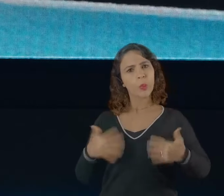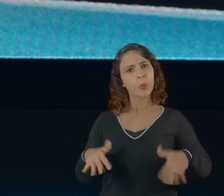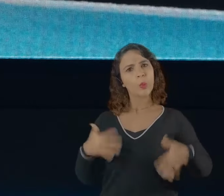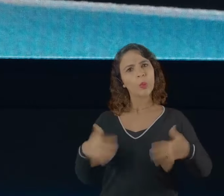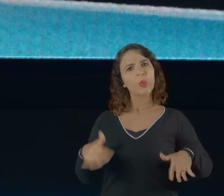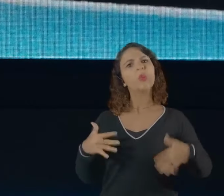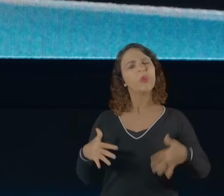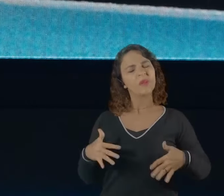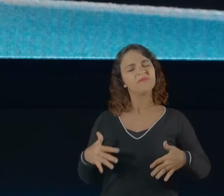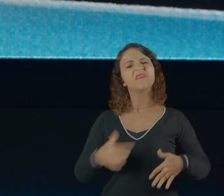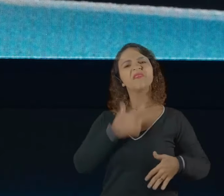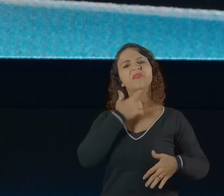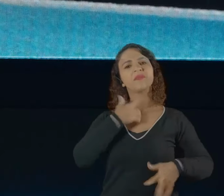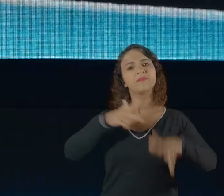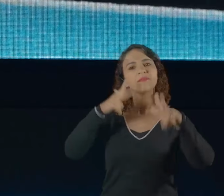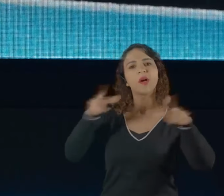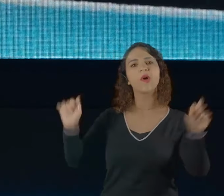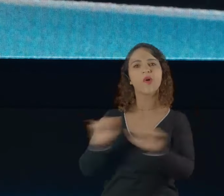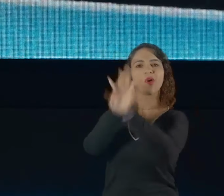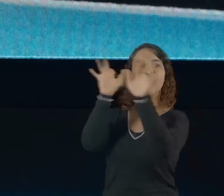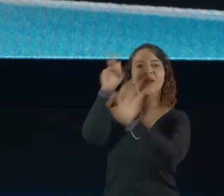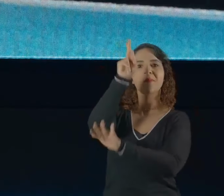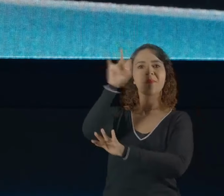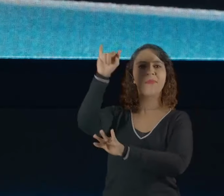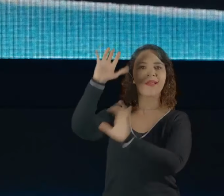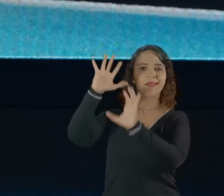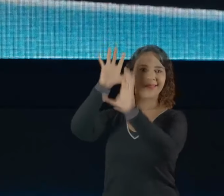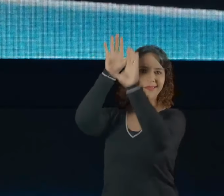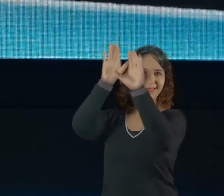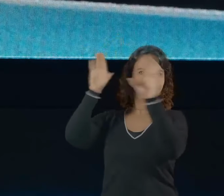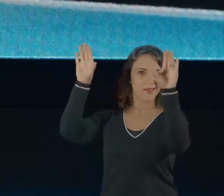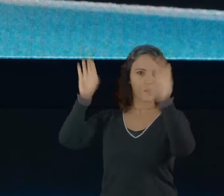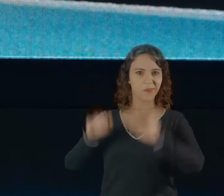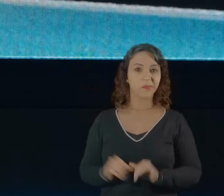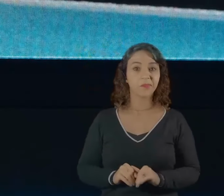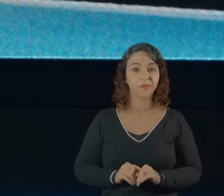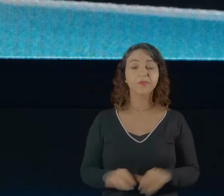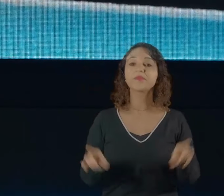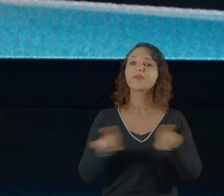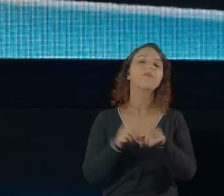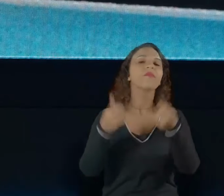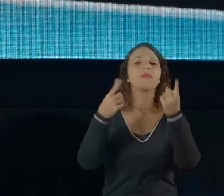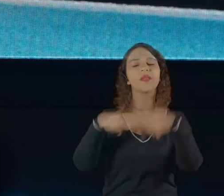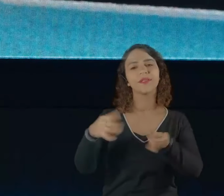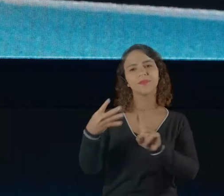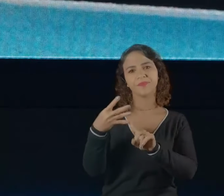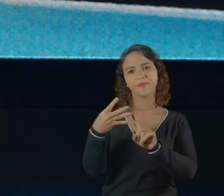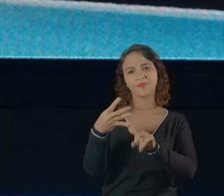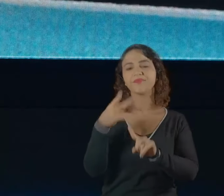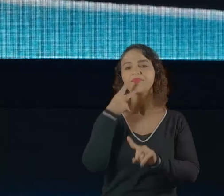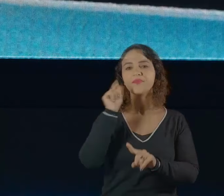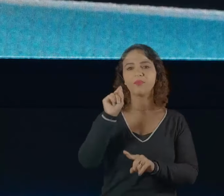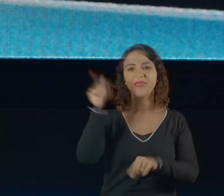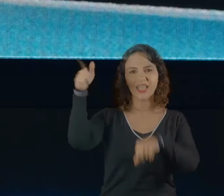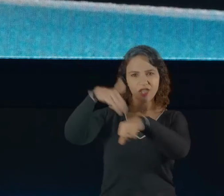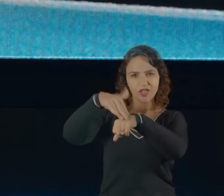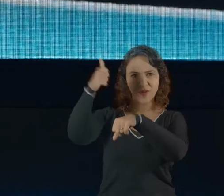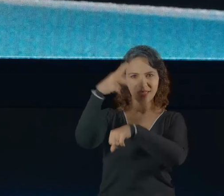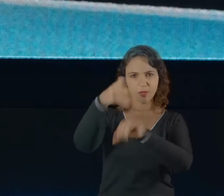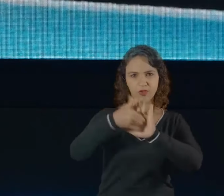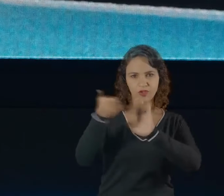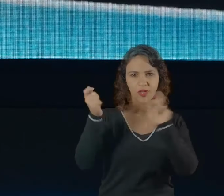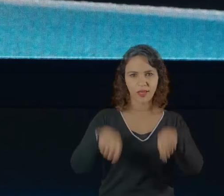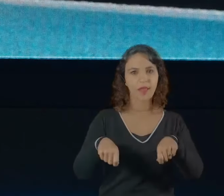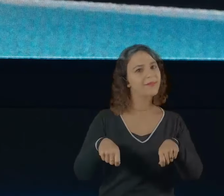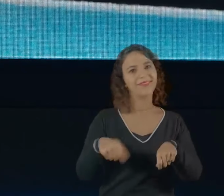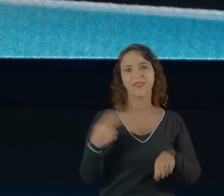glorificar o nosso Pai que está nos céus. E por último lugar, eu quero dizer que esse chamado, ele é irrevogável.